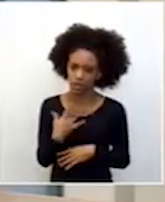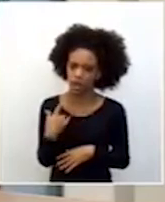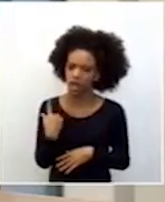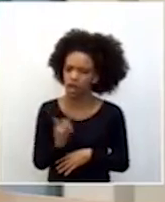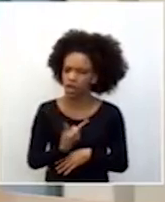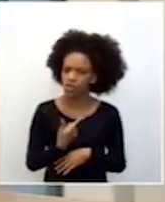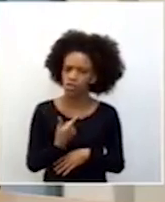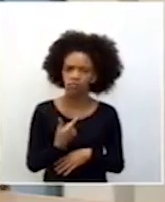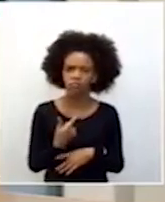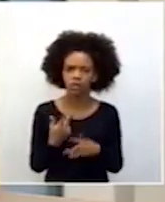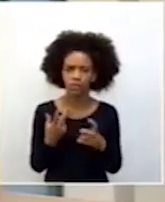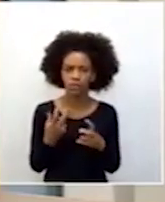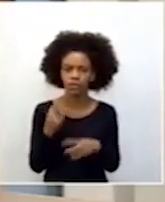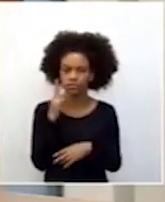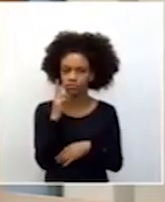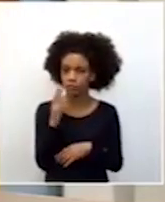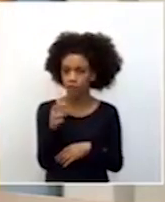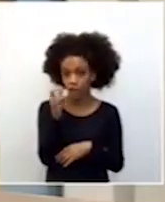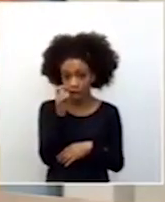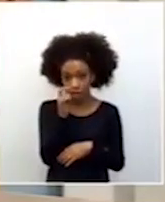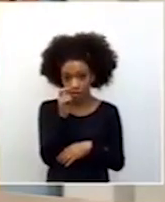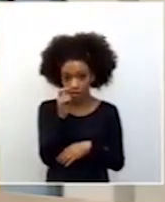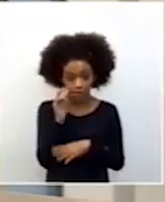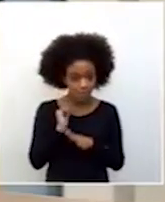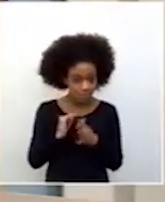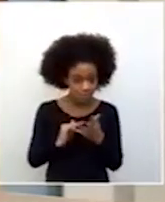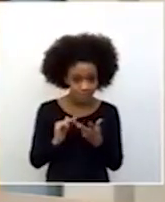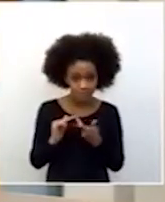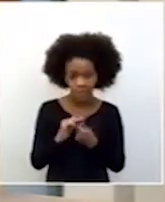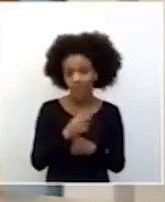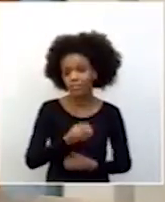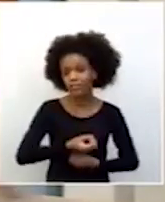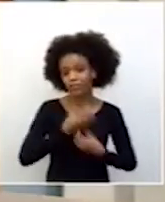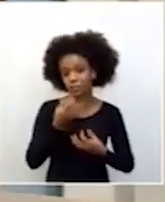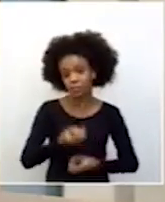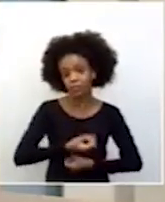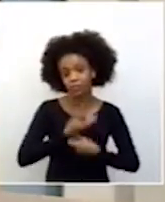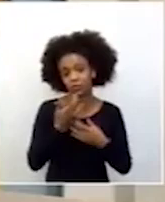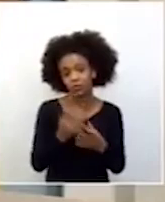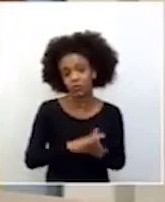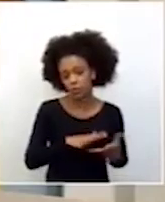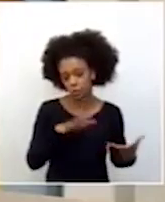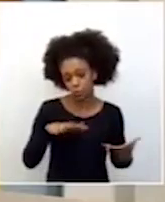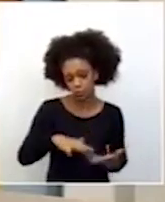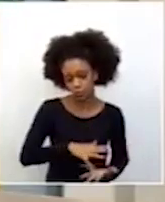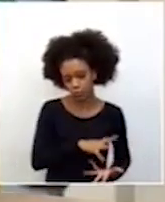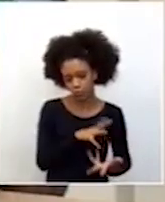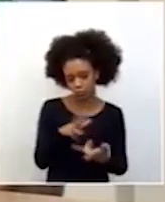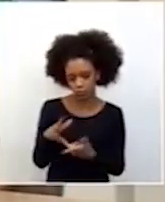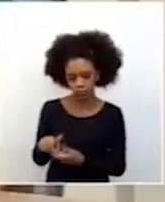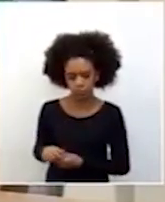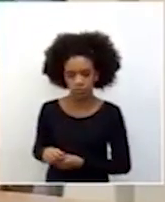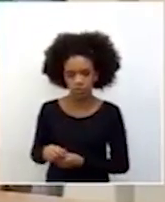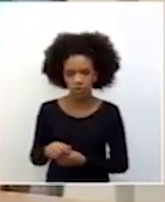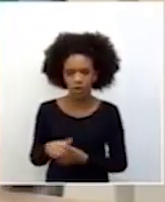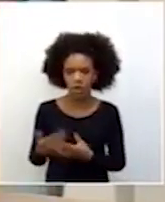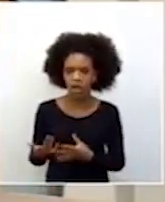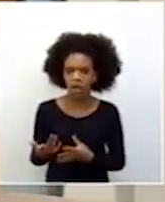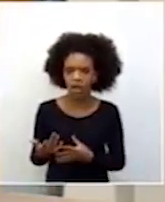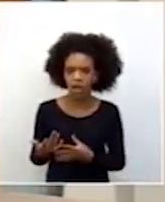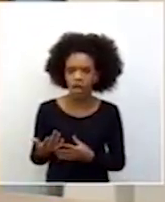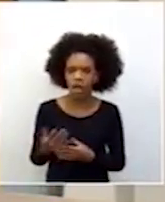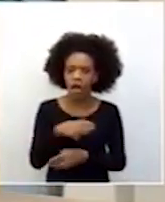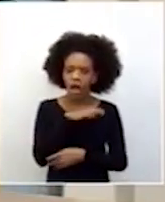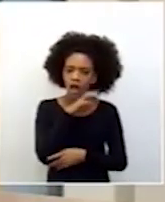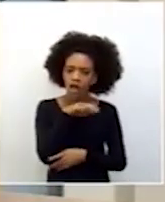vê, eu mesmo estou vendo, acompanhando várias notícias aí, que pelo mundo afora, em vários até pontos turísticos, a gente vê